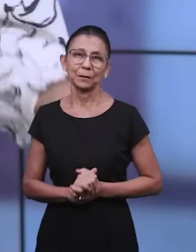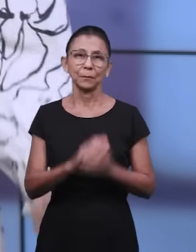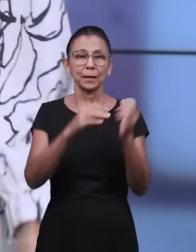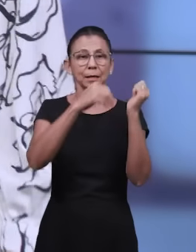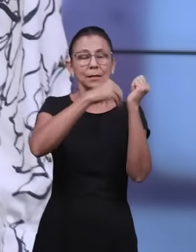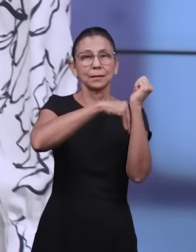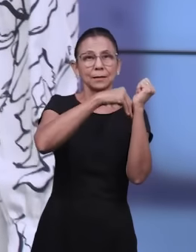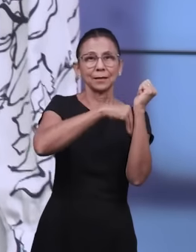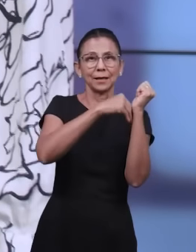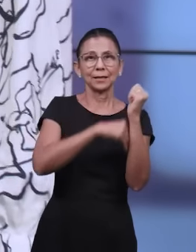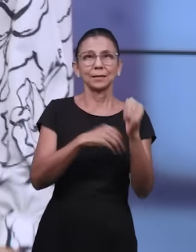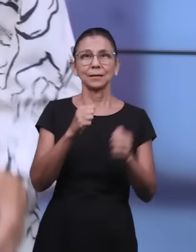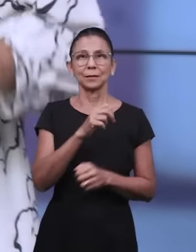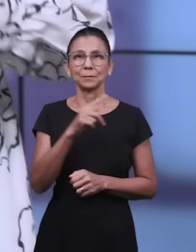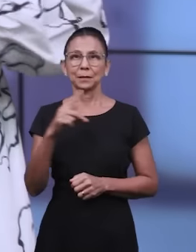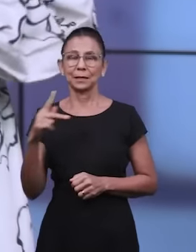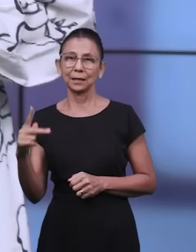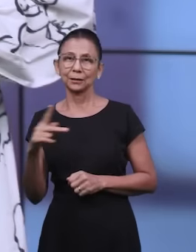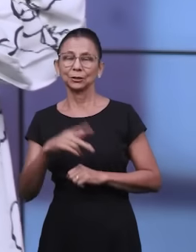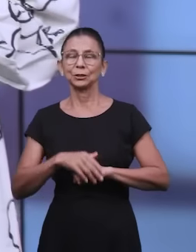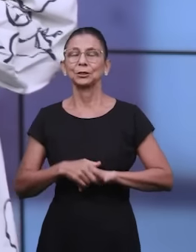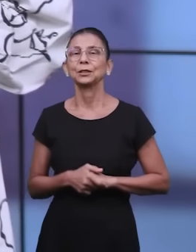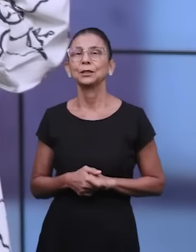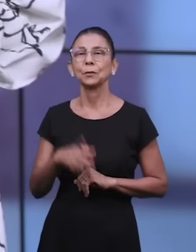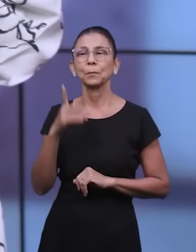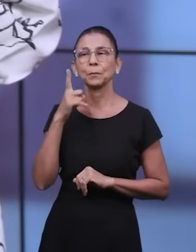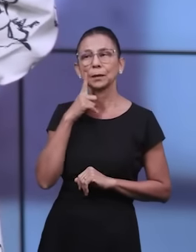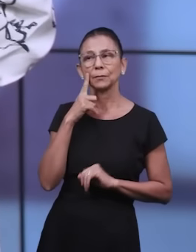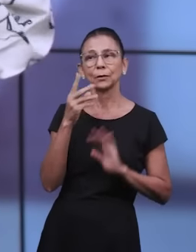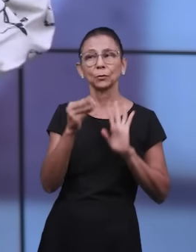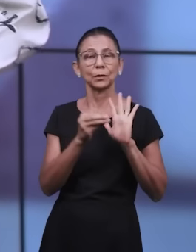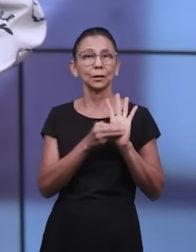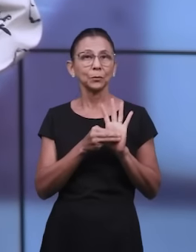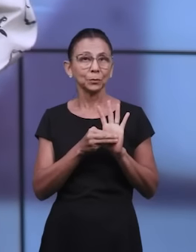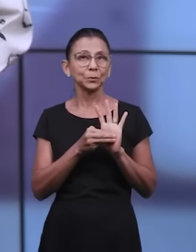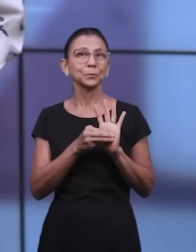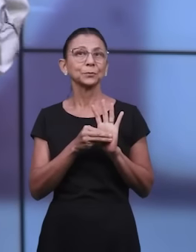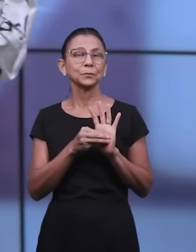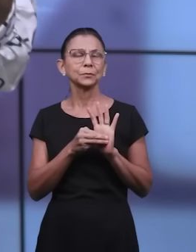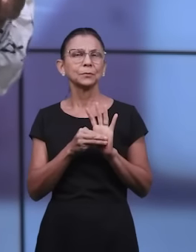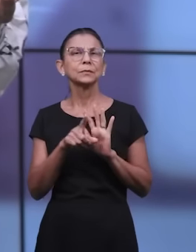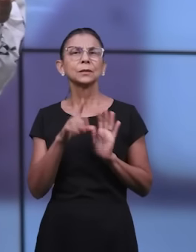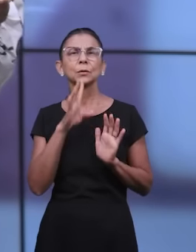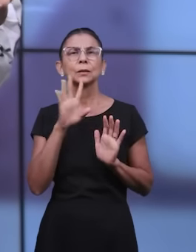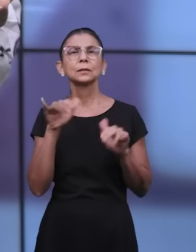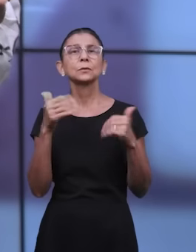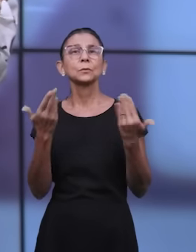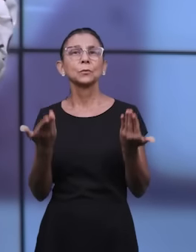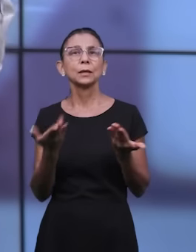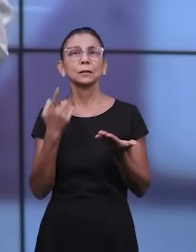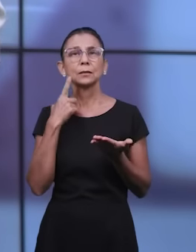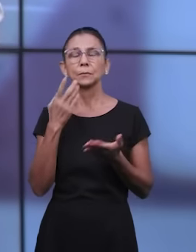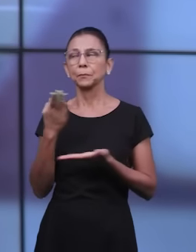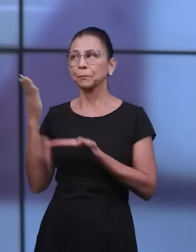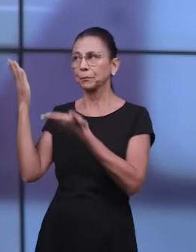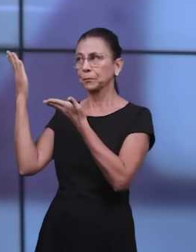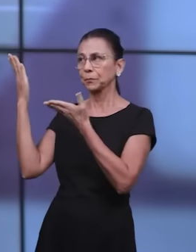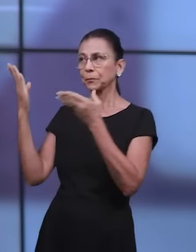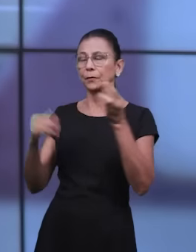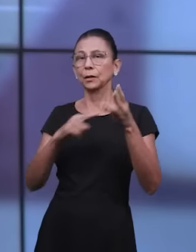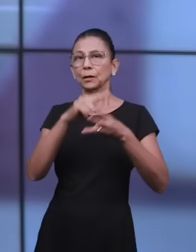senhas e aplicativos como esse para filtrar o tempo e o conteúdo com as telas. Quais você conhece? Aqui nós